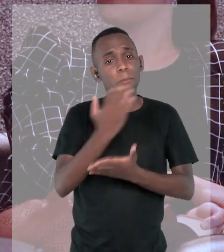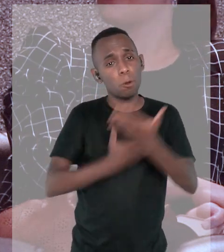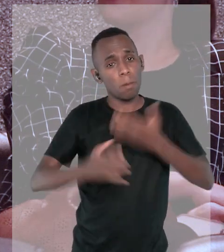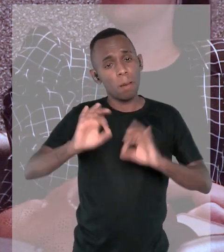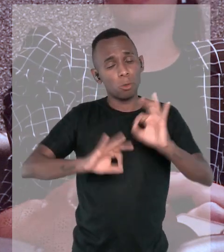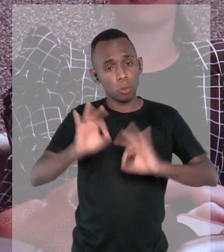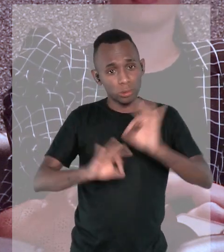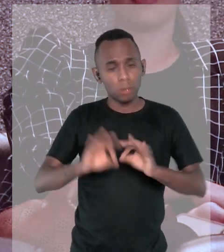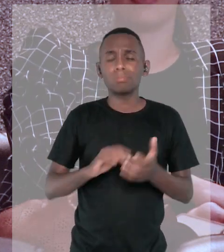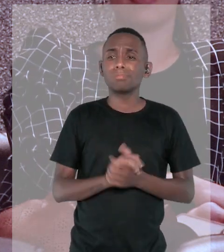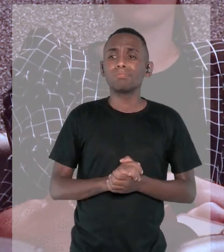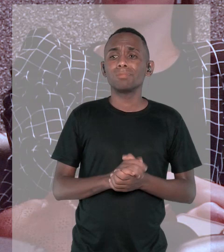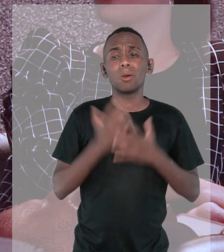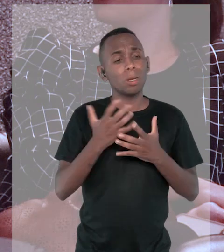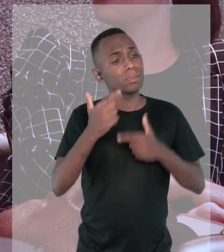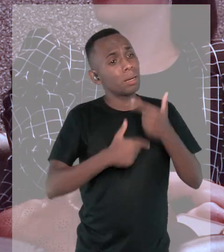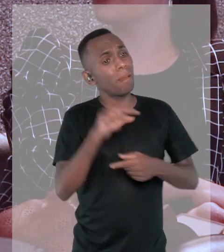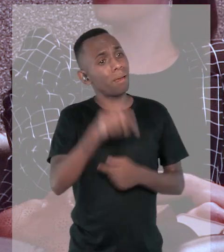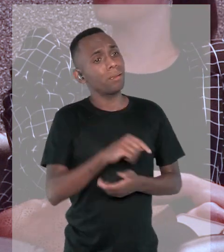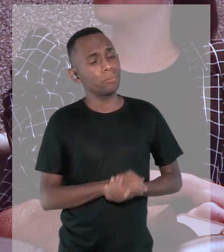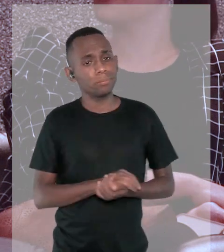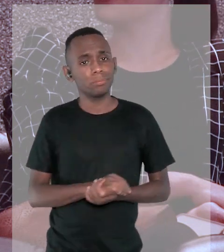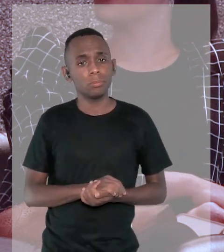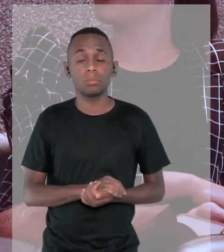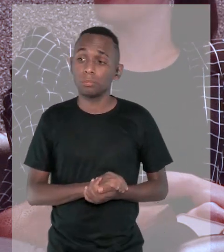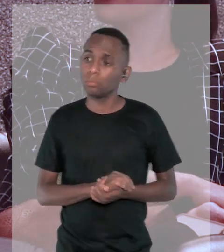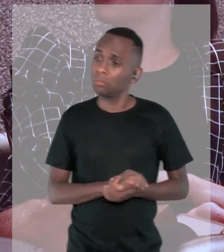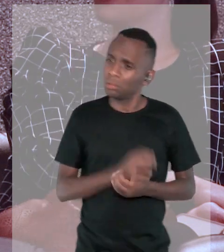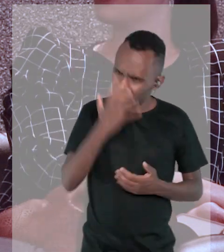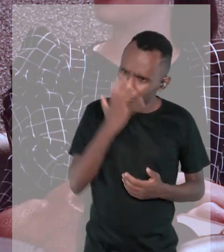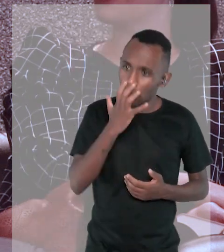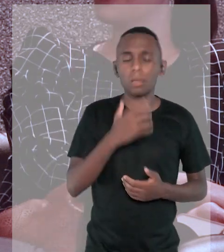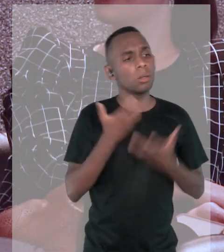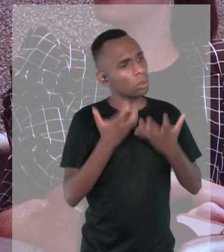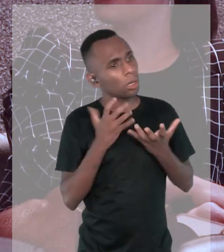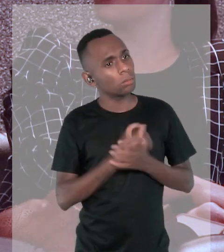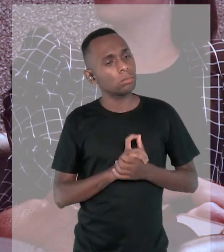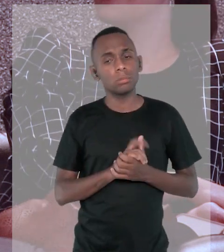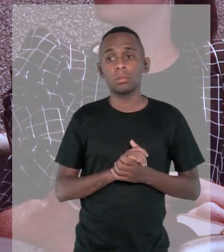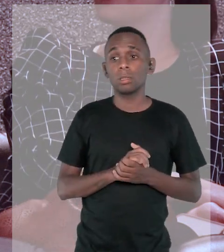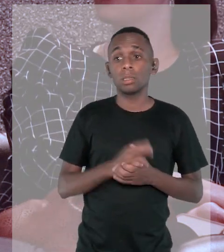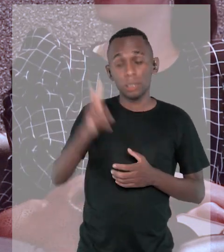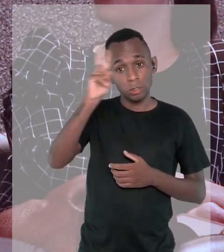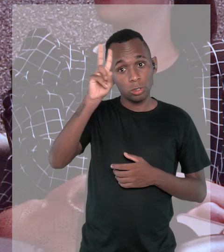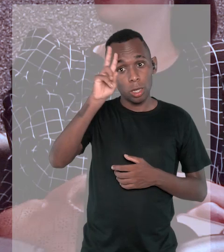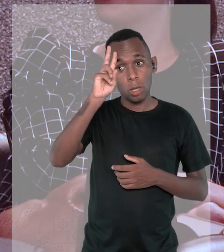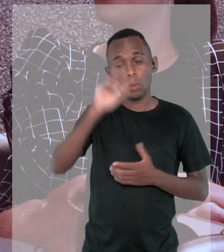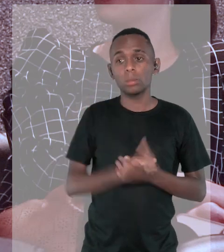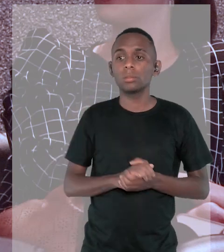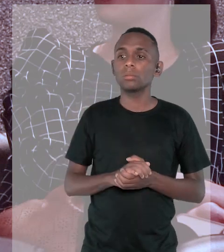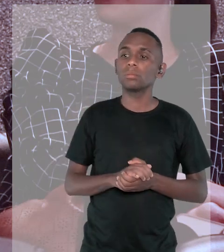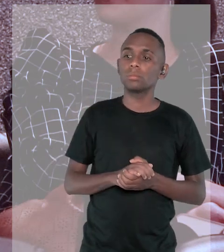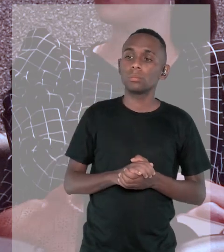produção, ele disse assim, nossa, eu quero trabalhar aqui. Eu falei, uai mesmo? Quero. Aí na segunda-feira, a primeira cara